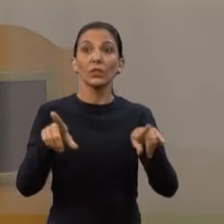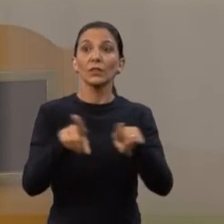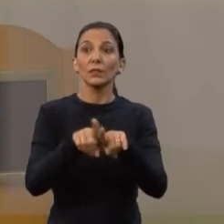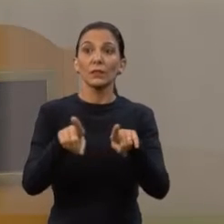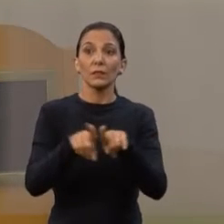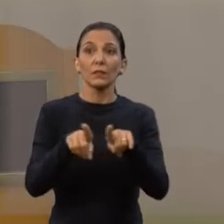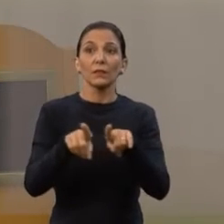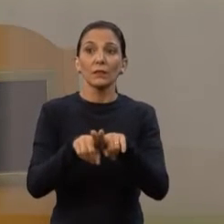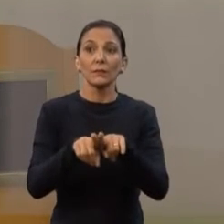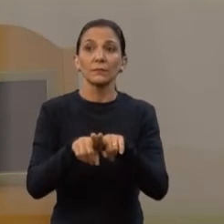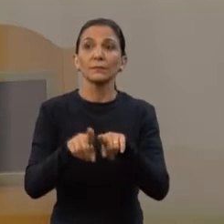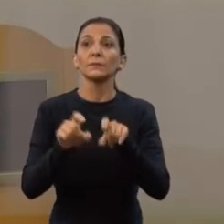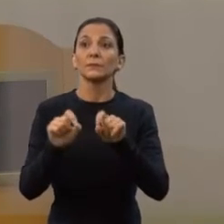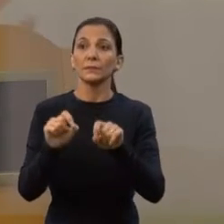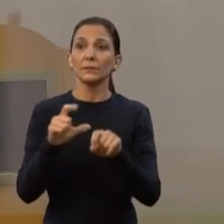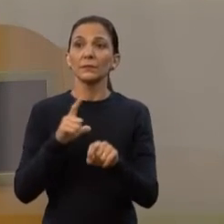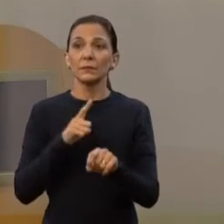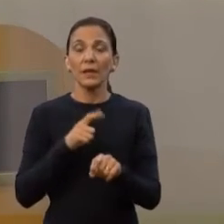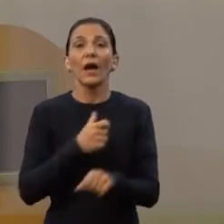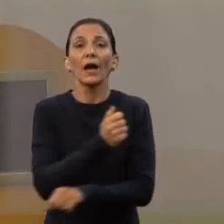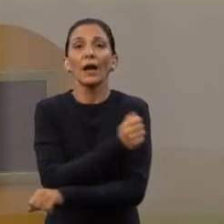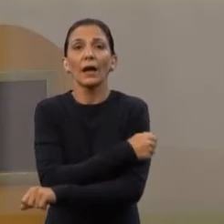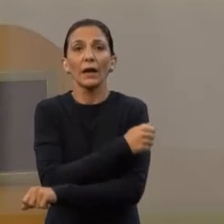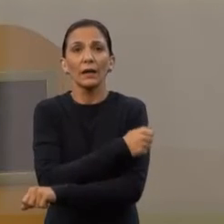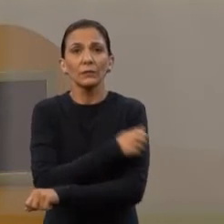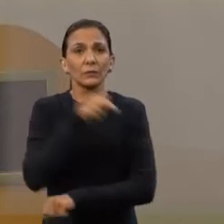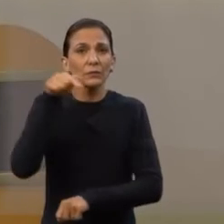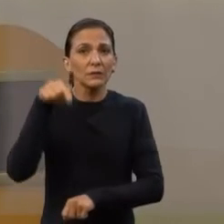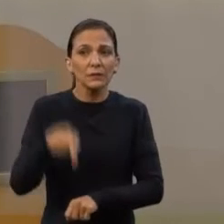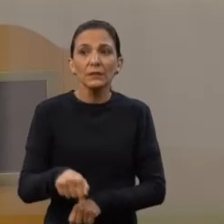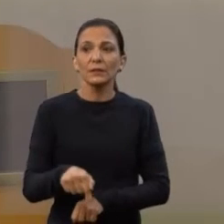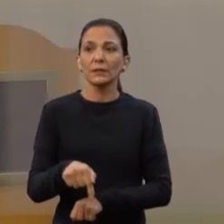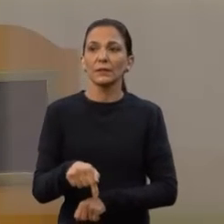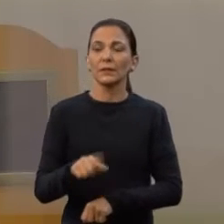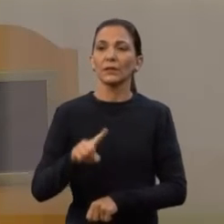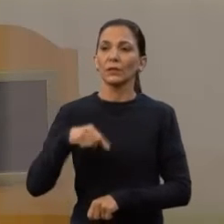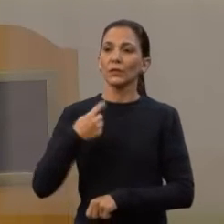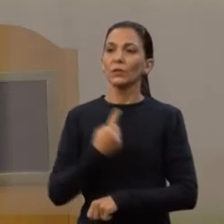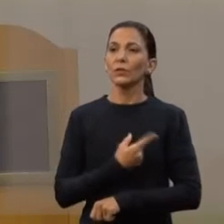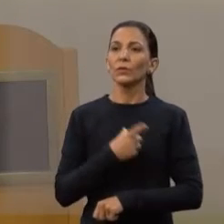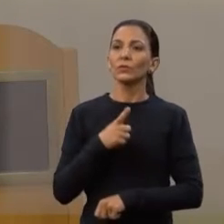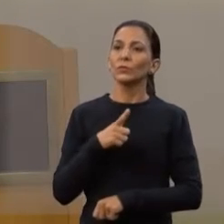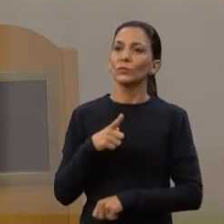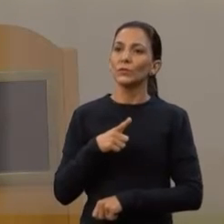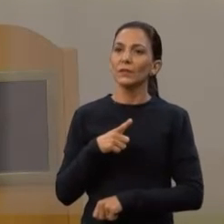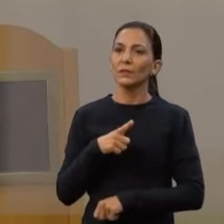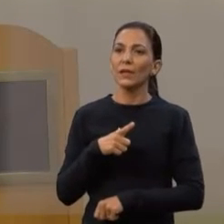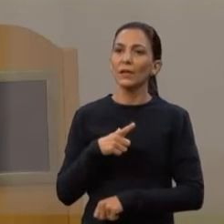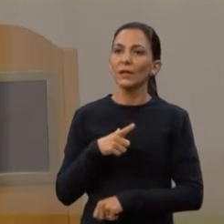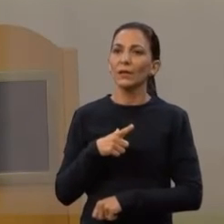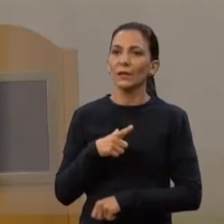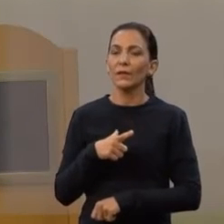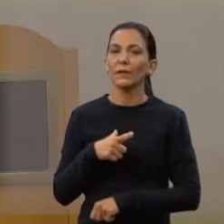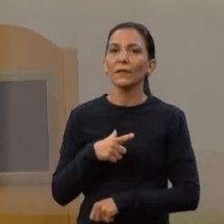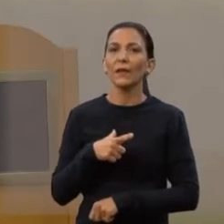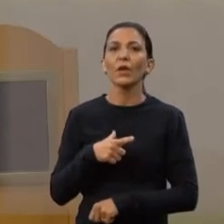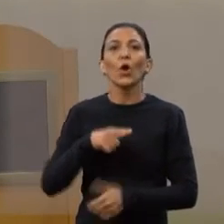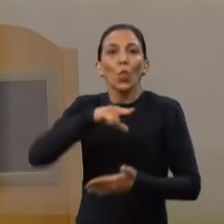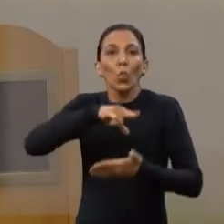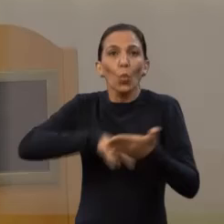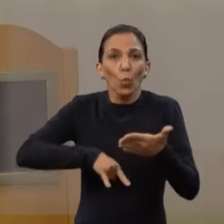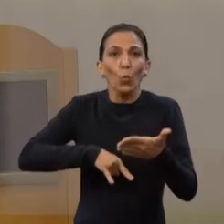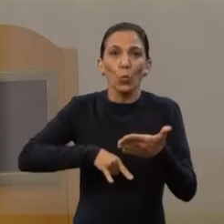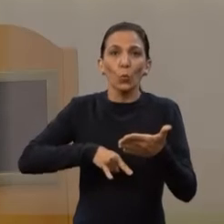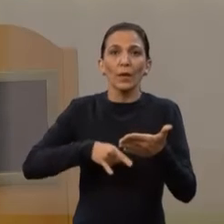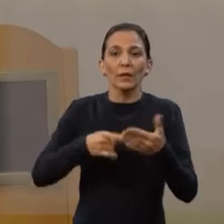também e é transmitido aos alunos que estiverem aqui nos disponibilizaremos então né um relatório dizendo que estavam